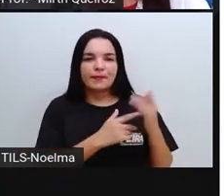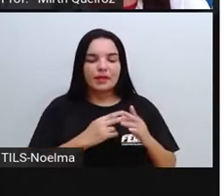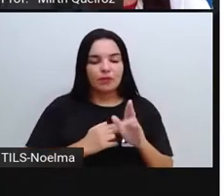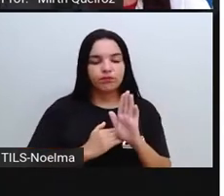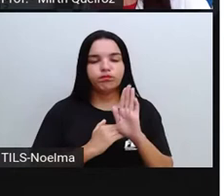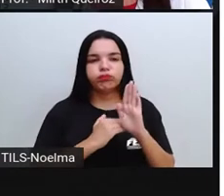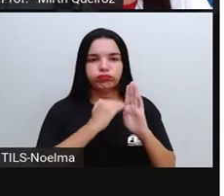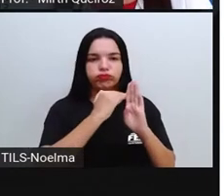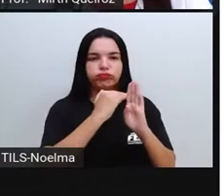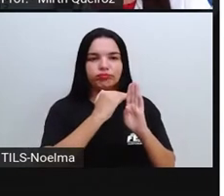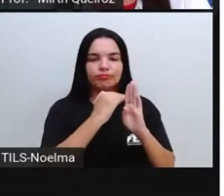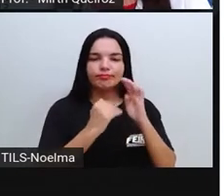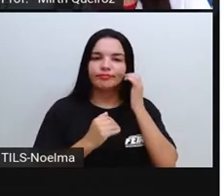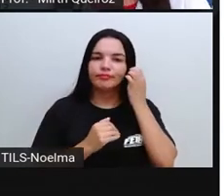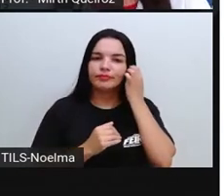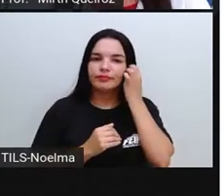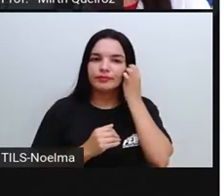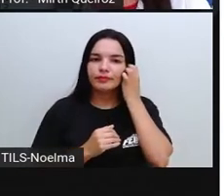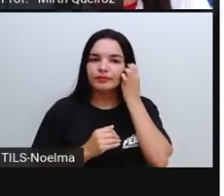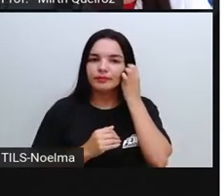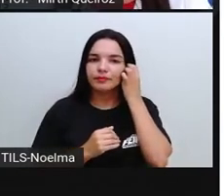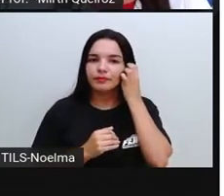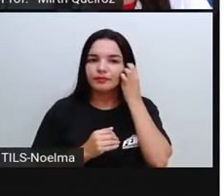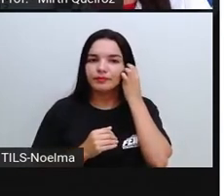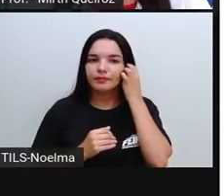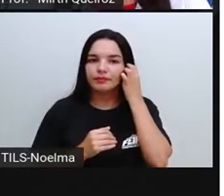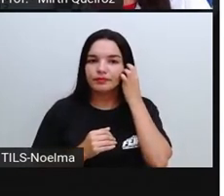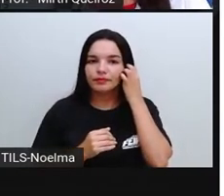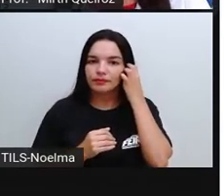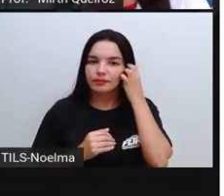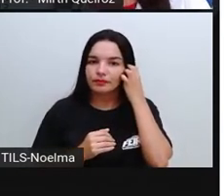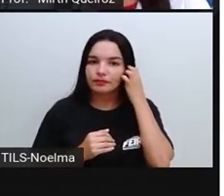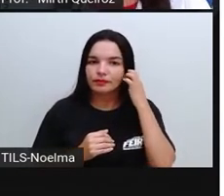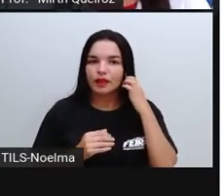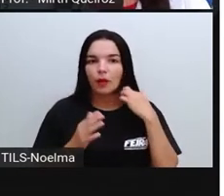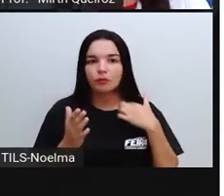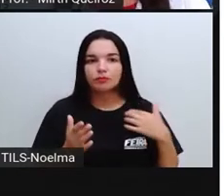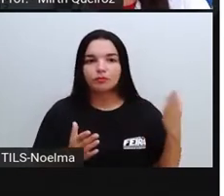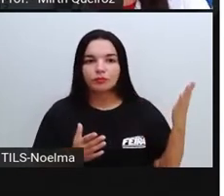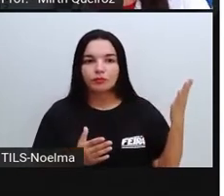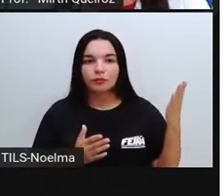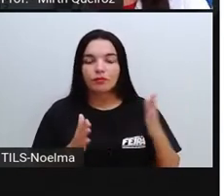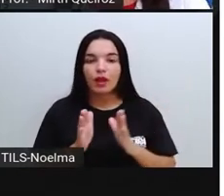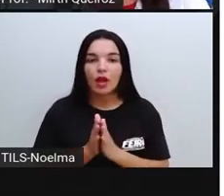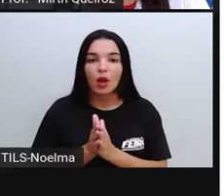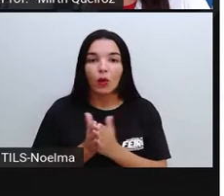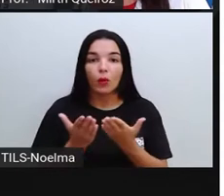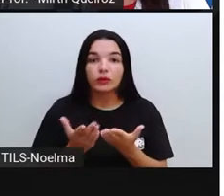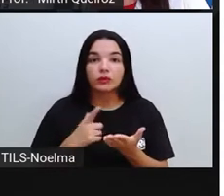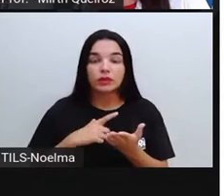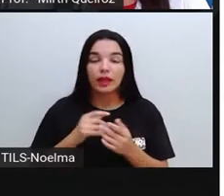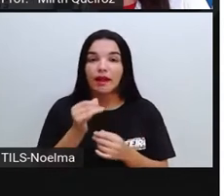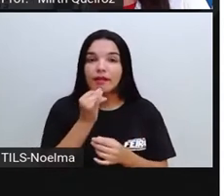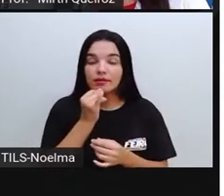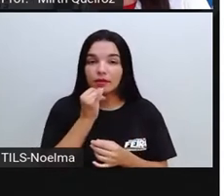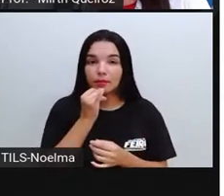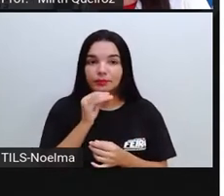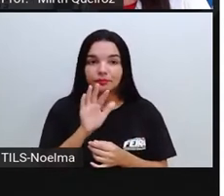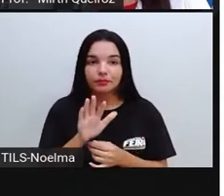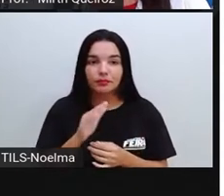volume. Quando medimos um copo de suco, por exemplo, ele sempre tem a